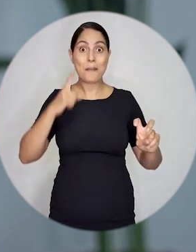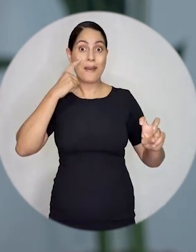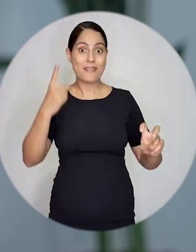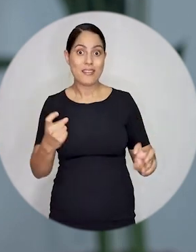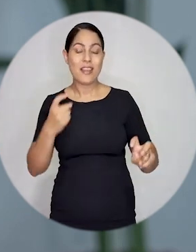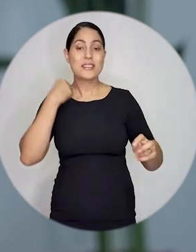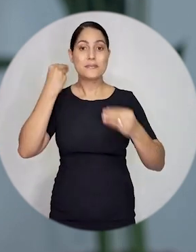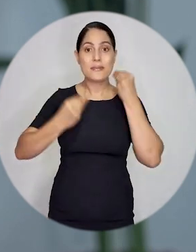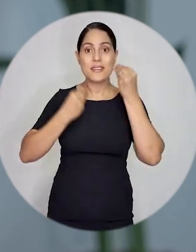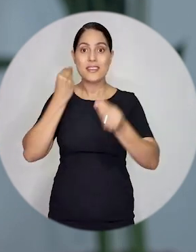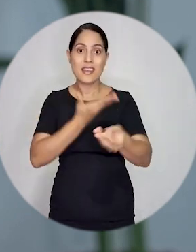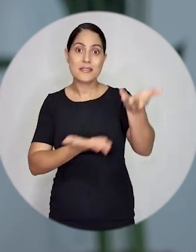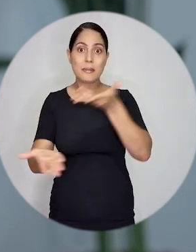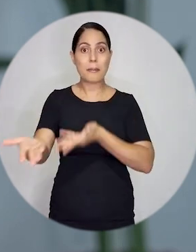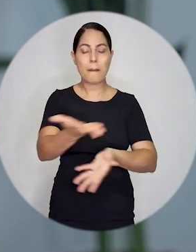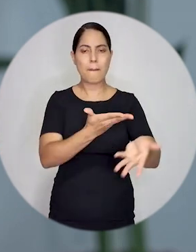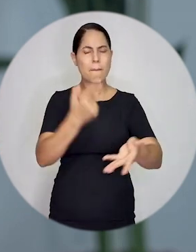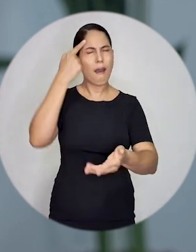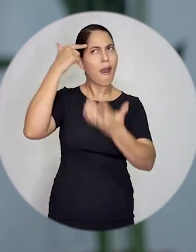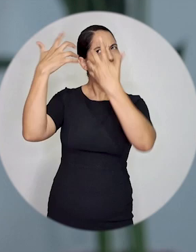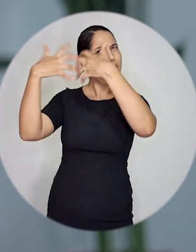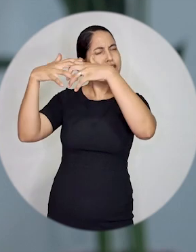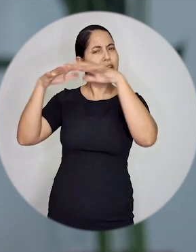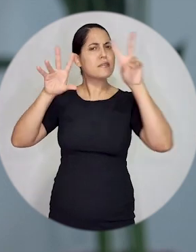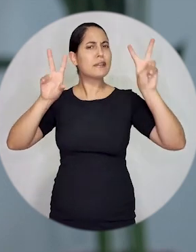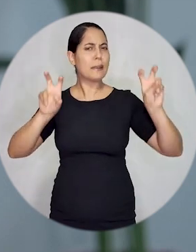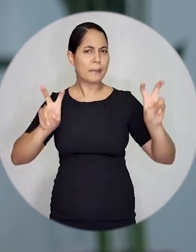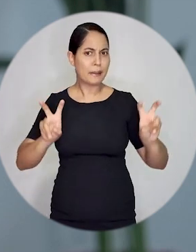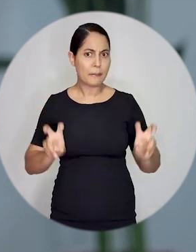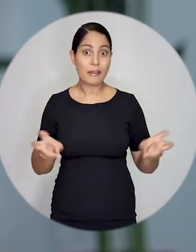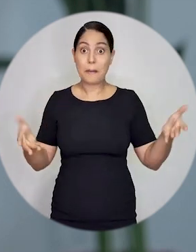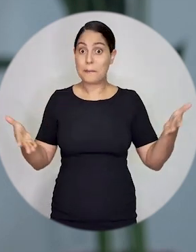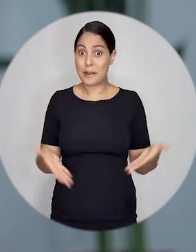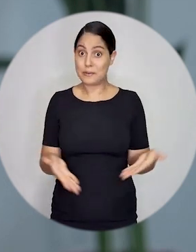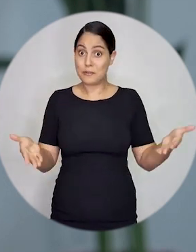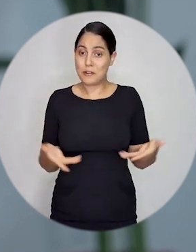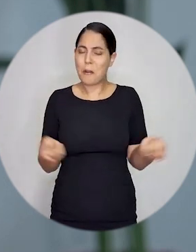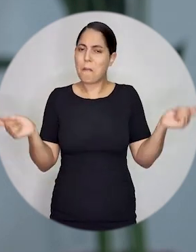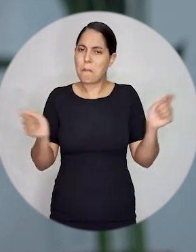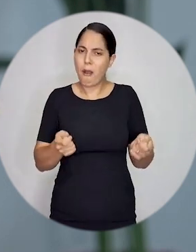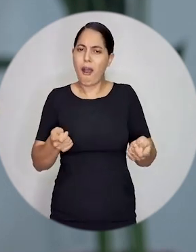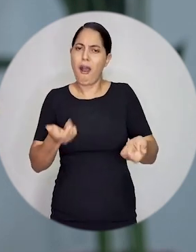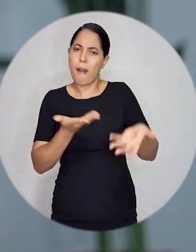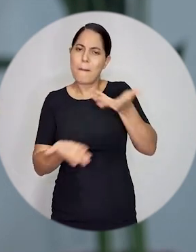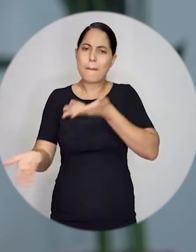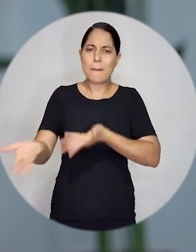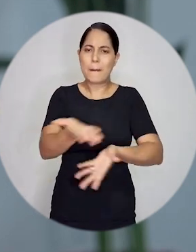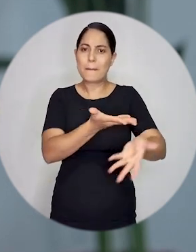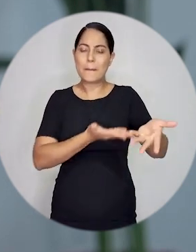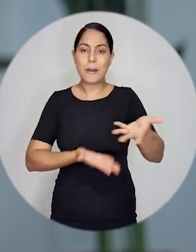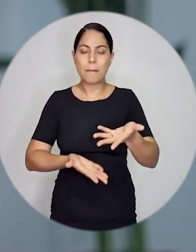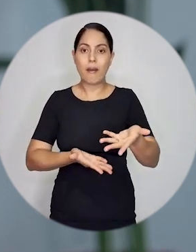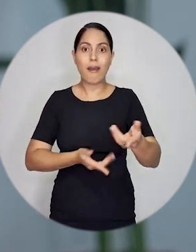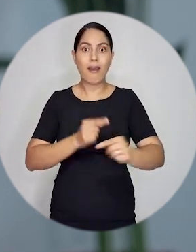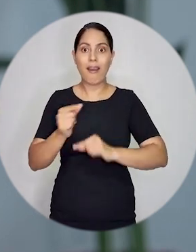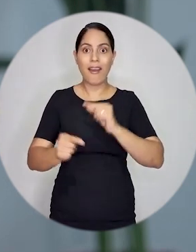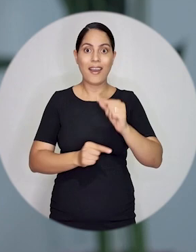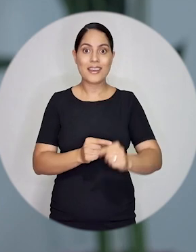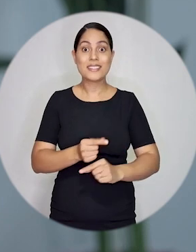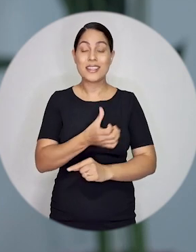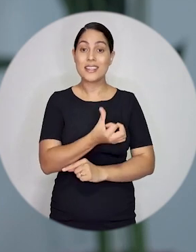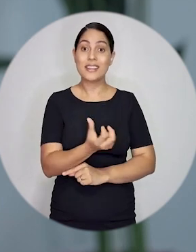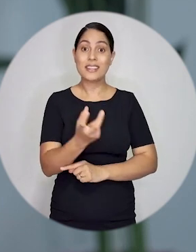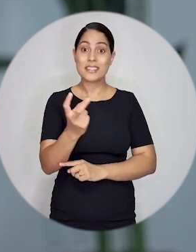de interesse, troca de experiências, reflexões sobre temas da atualidade e confraternização entre os colegas são